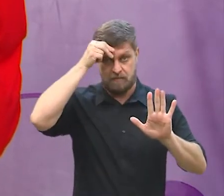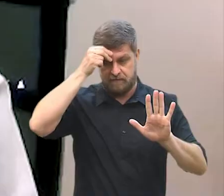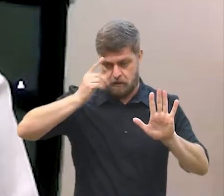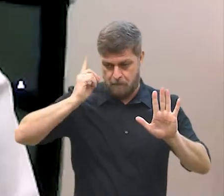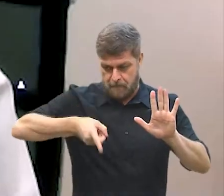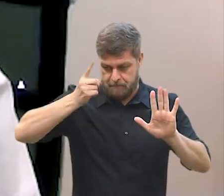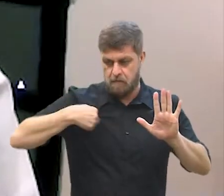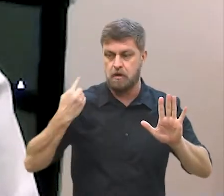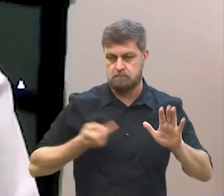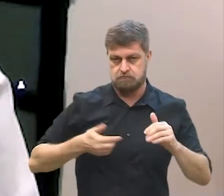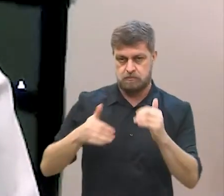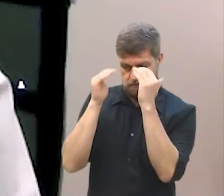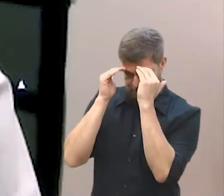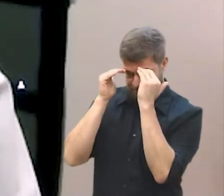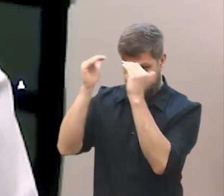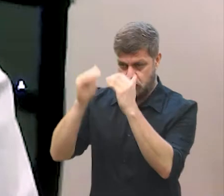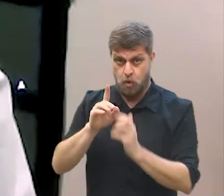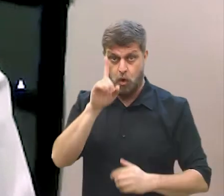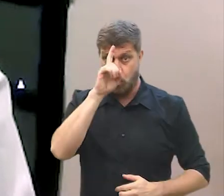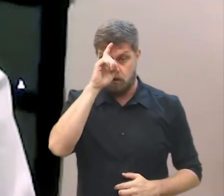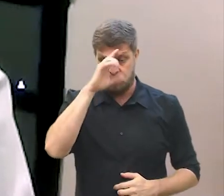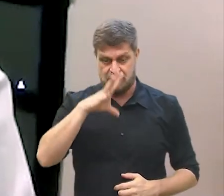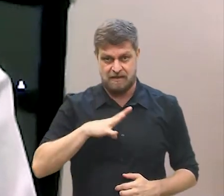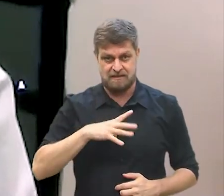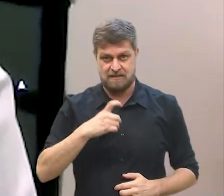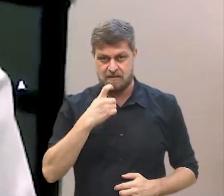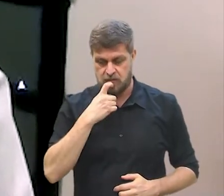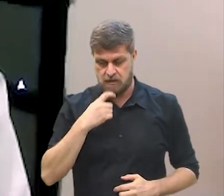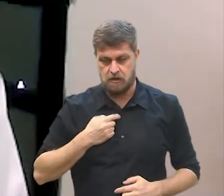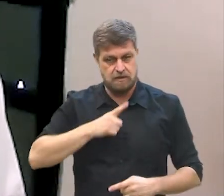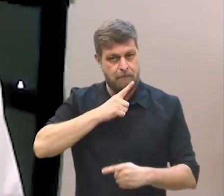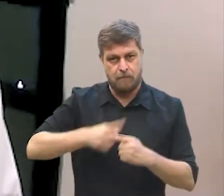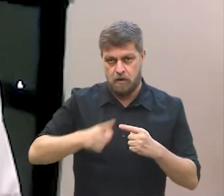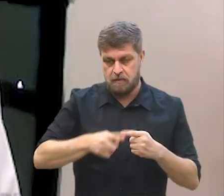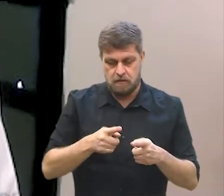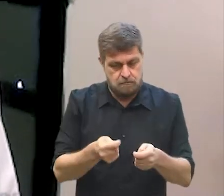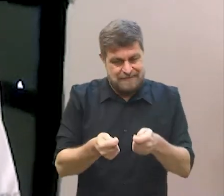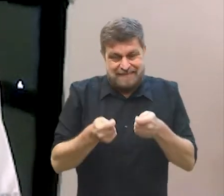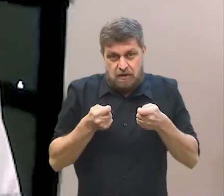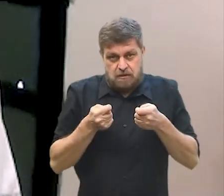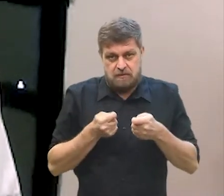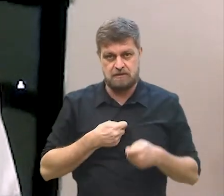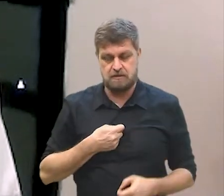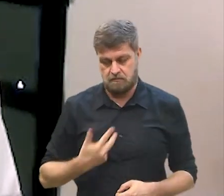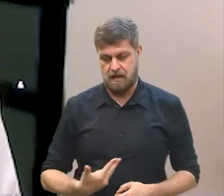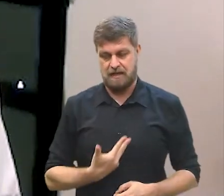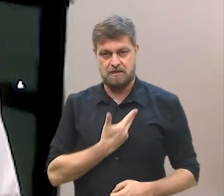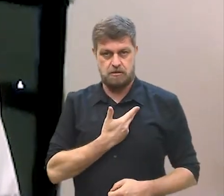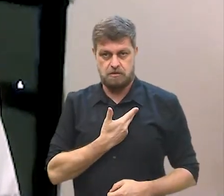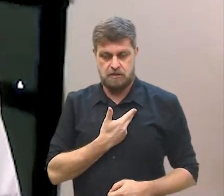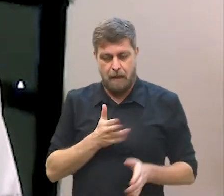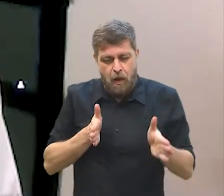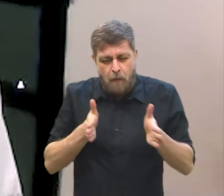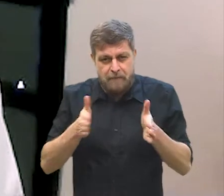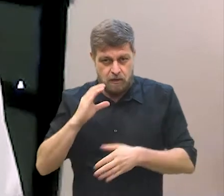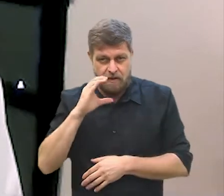Houve voltou bastante, houve muita cirurgia depois desse período de retomada? Sim, na